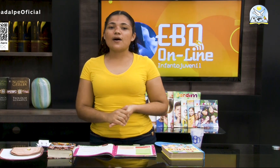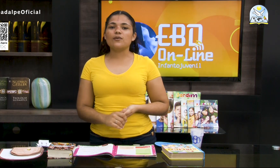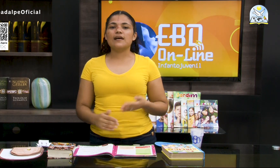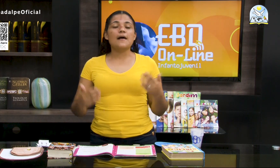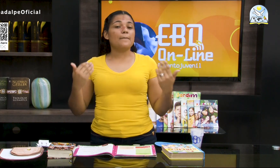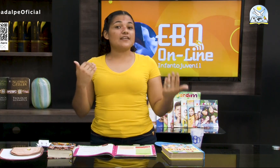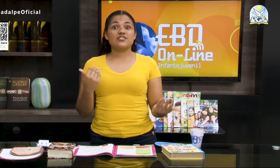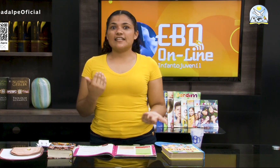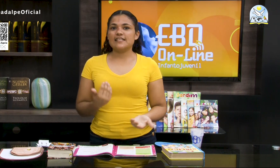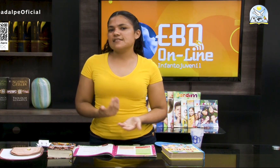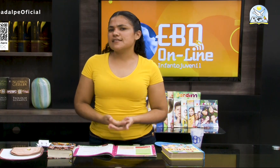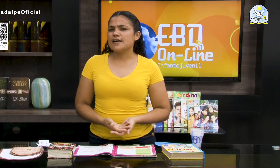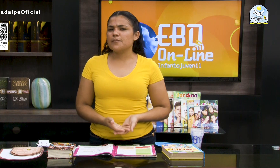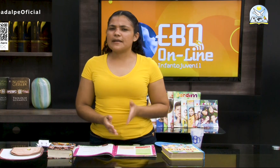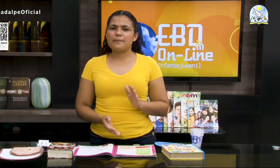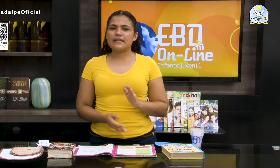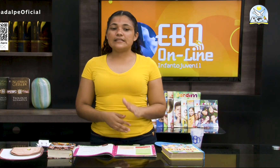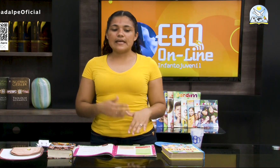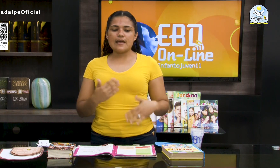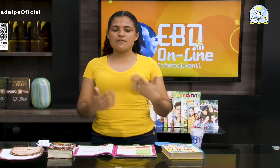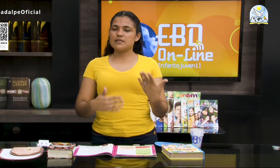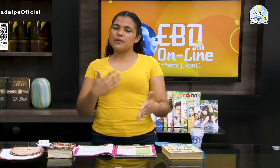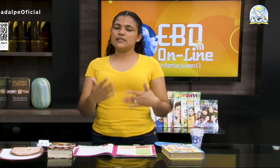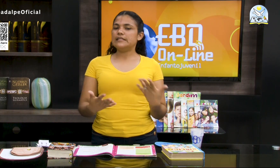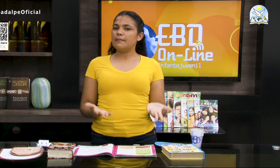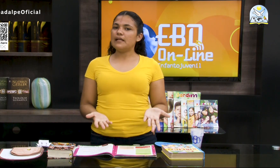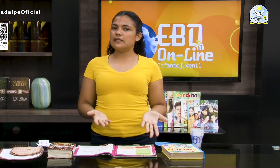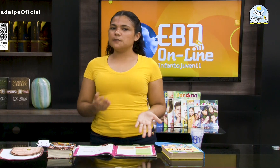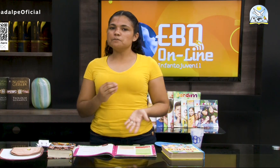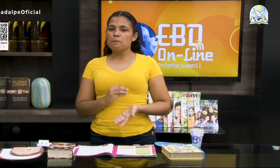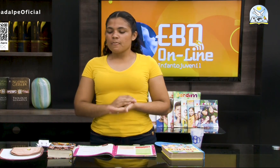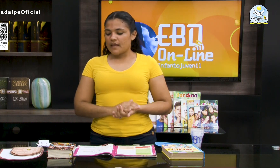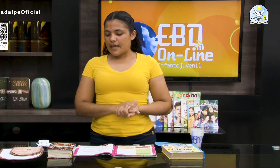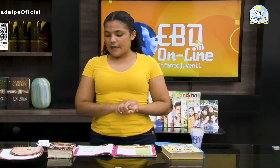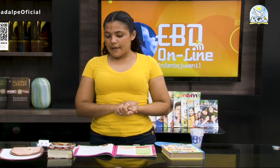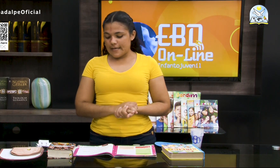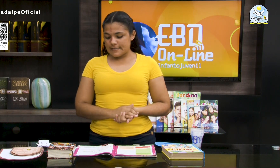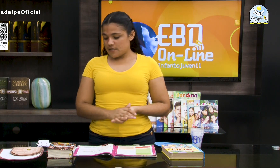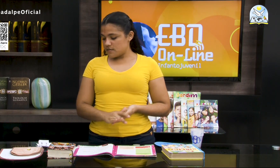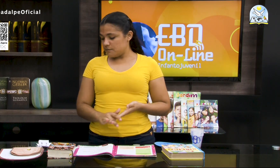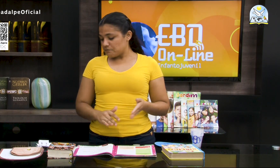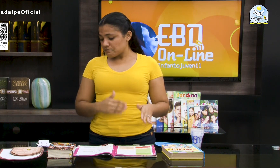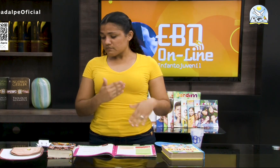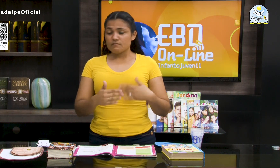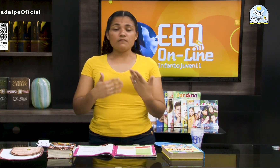a aula, prestar atenção para aprender, e aí você pode ir trabalhando